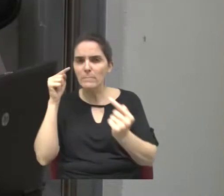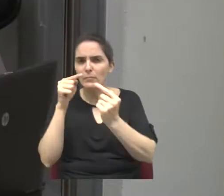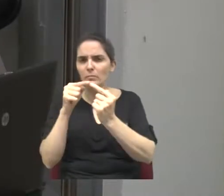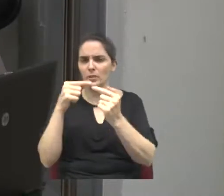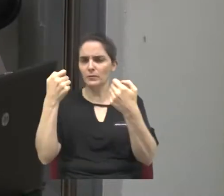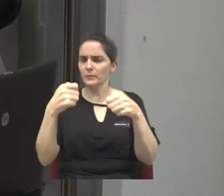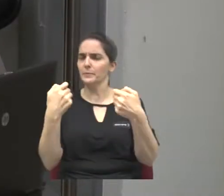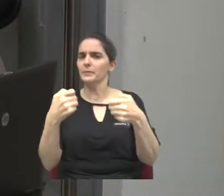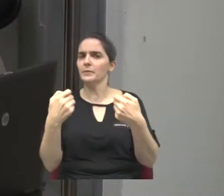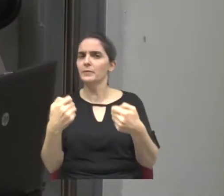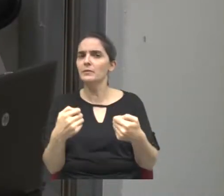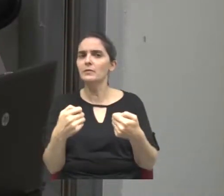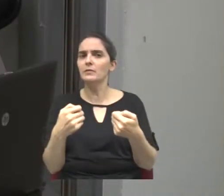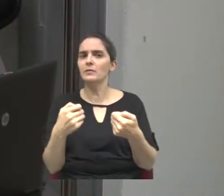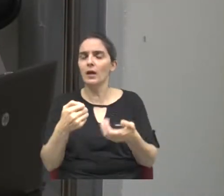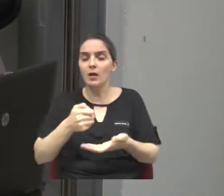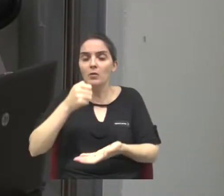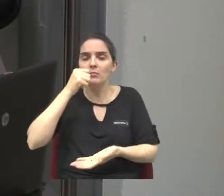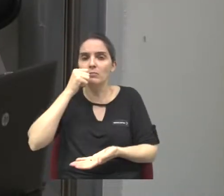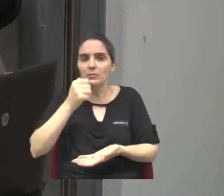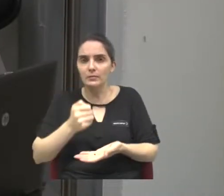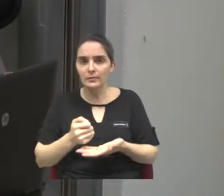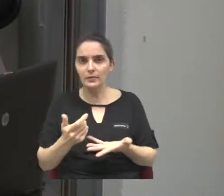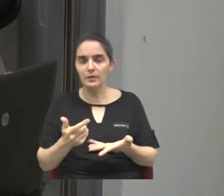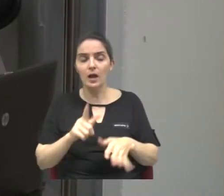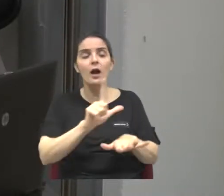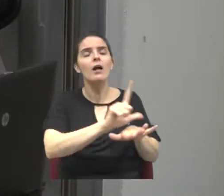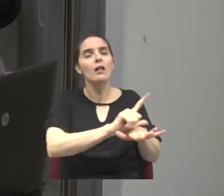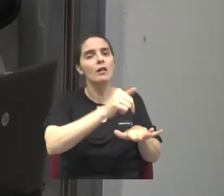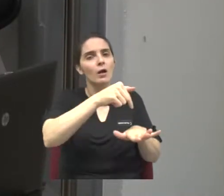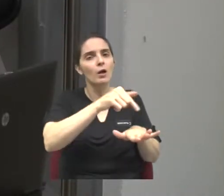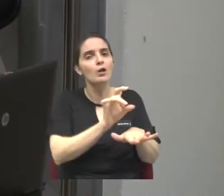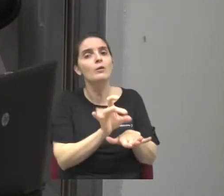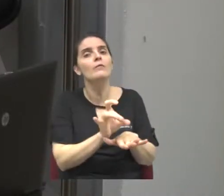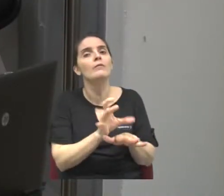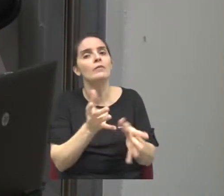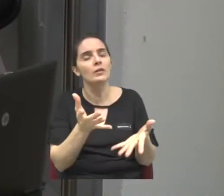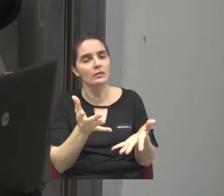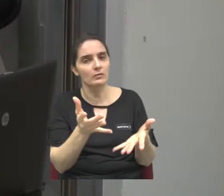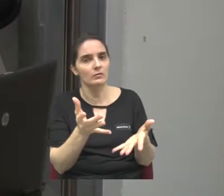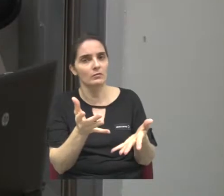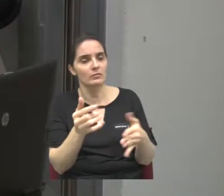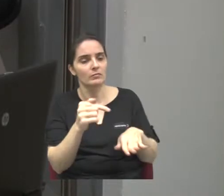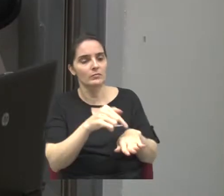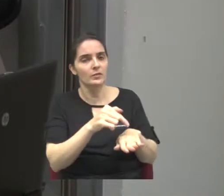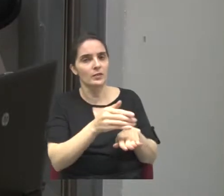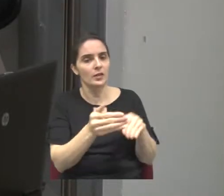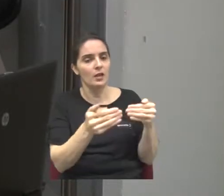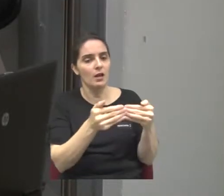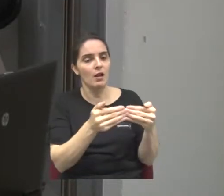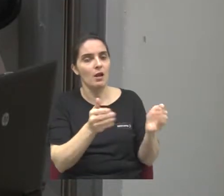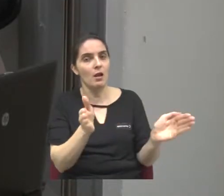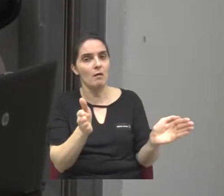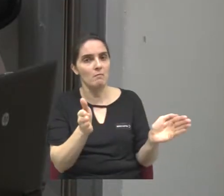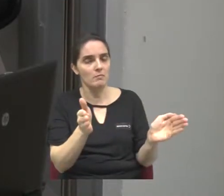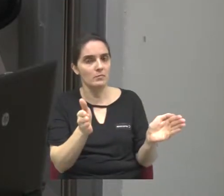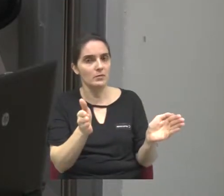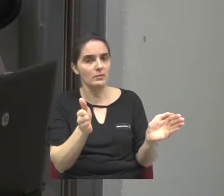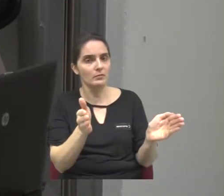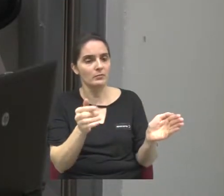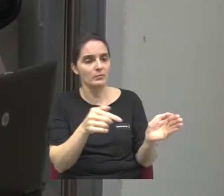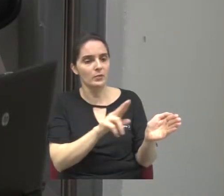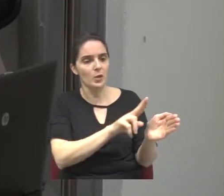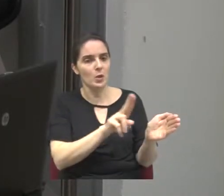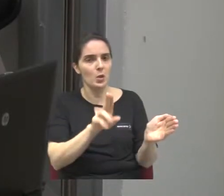questão da bebida e aquele estabelecimento comercial, que ele já abre o estabelecimento comercial com o nome Chai do